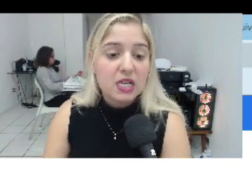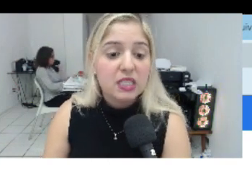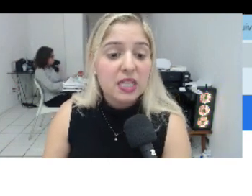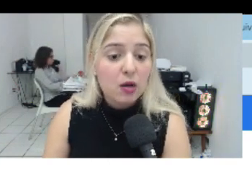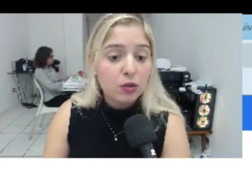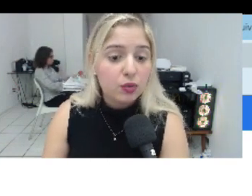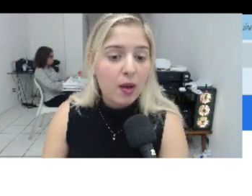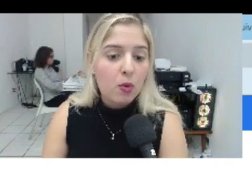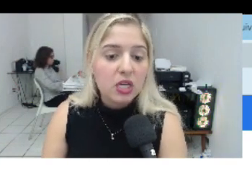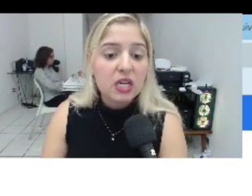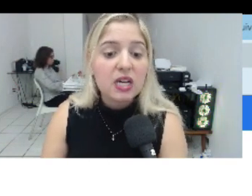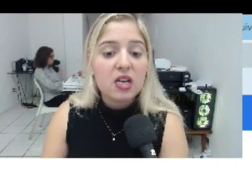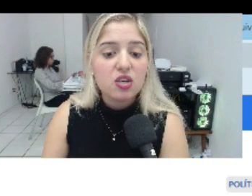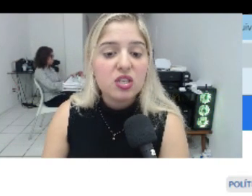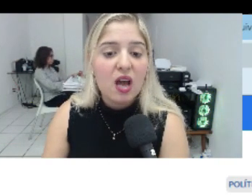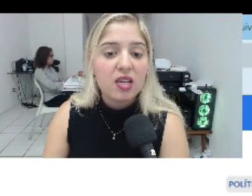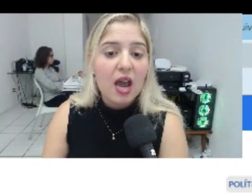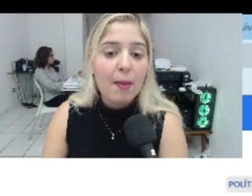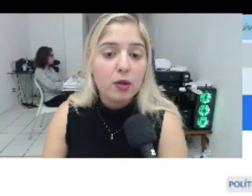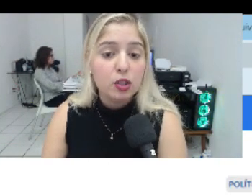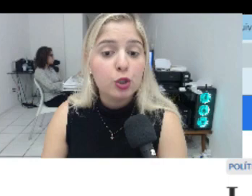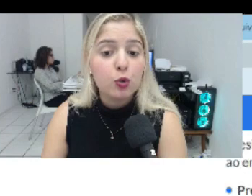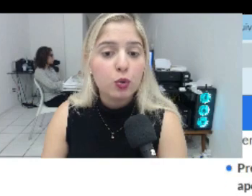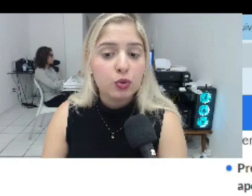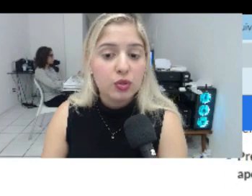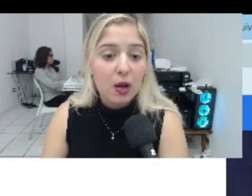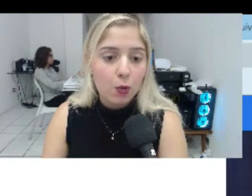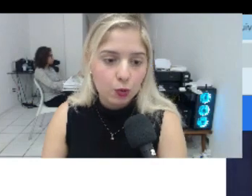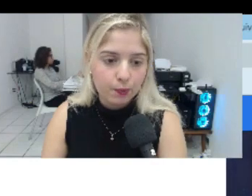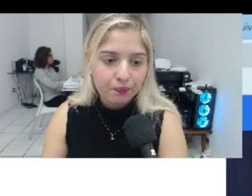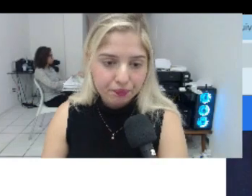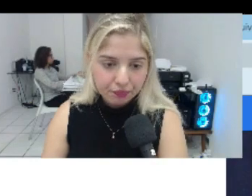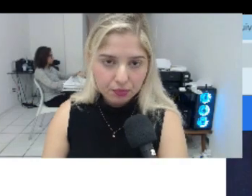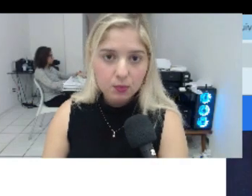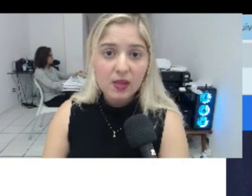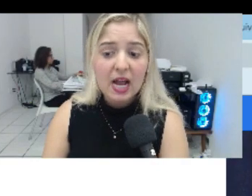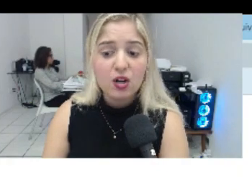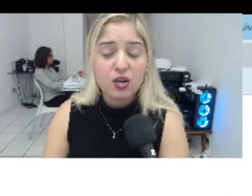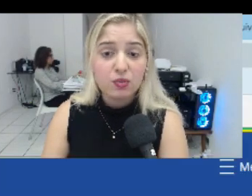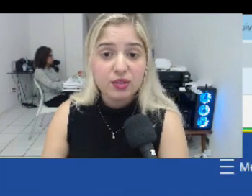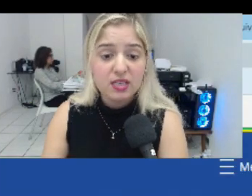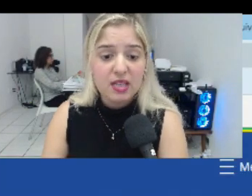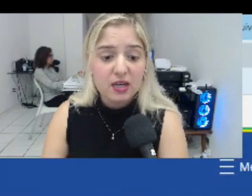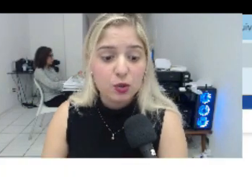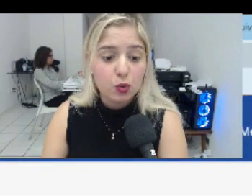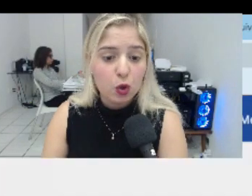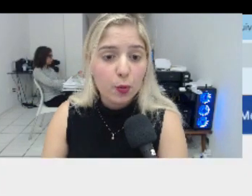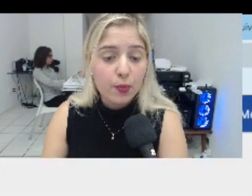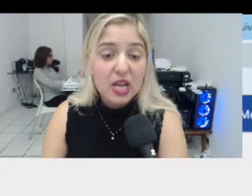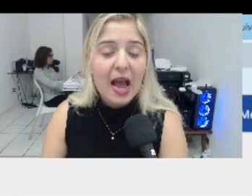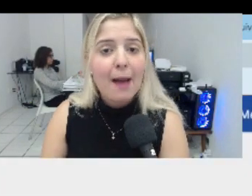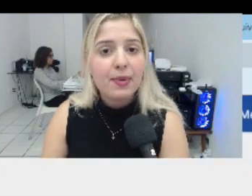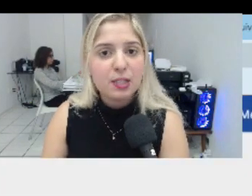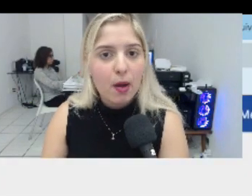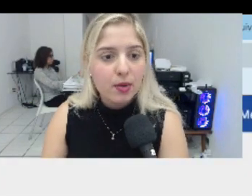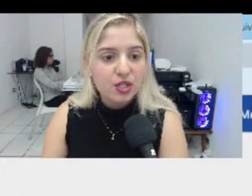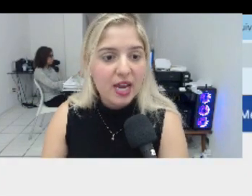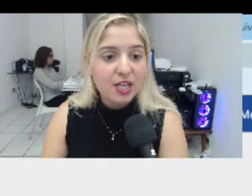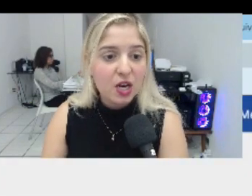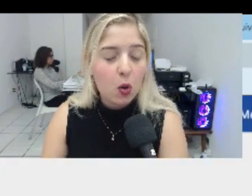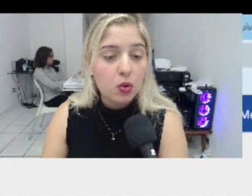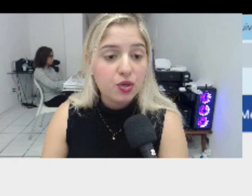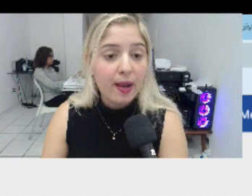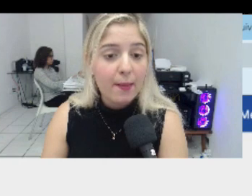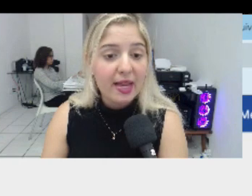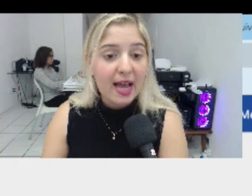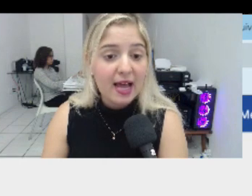palácios. Celso Amorim ganha destaque após discurso na ONU. Agora com os destaques do Globo, a principal